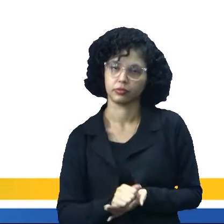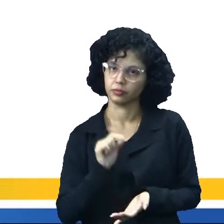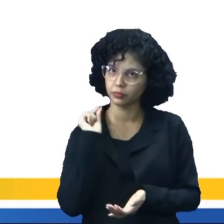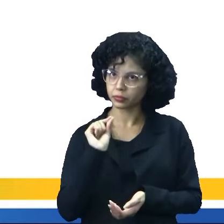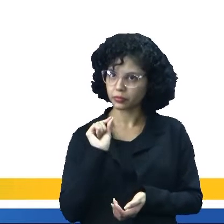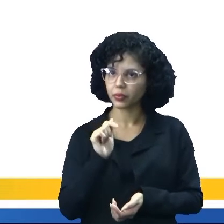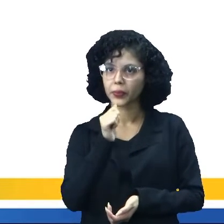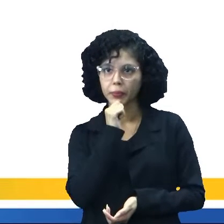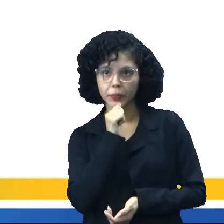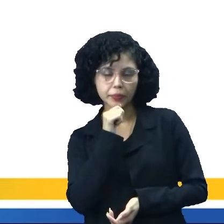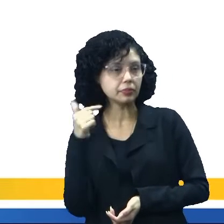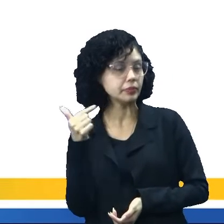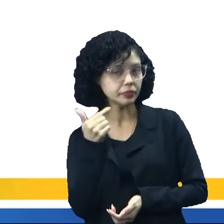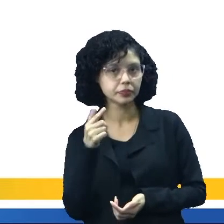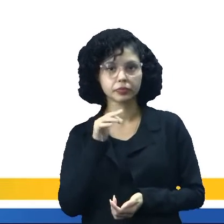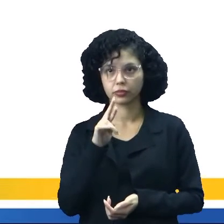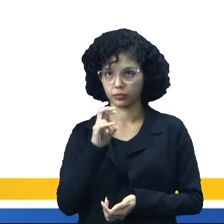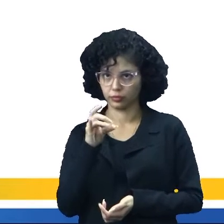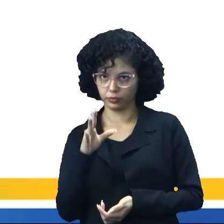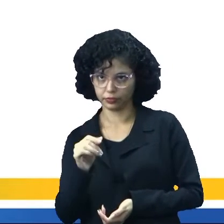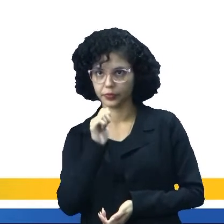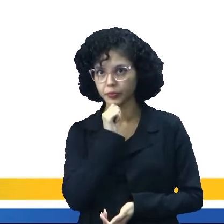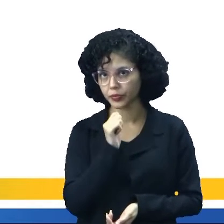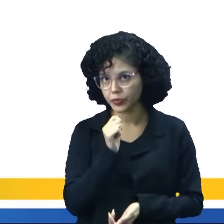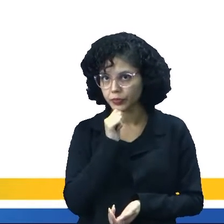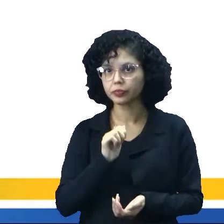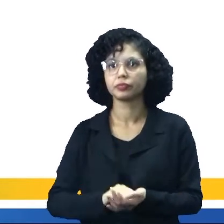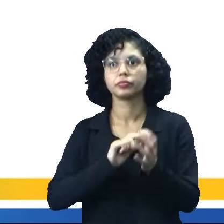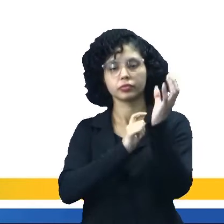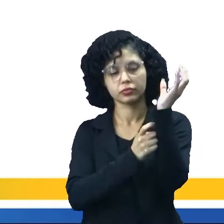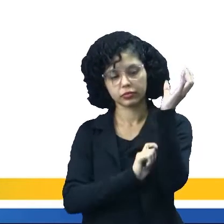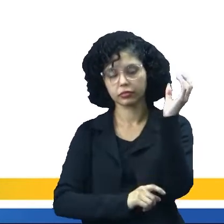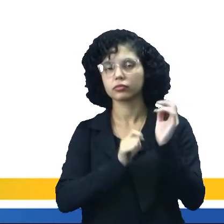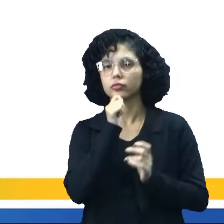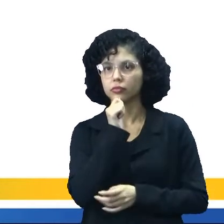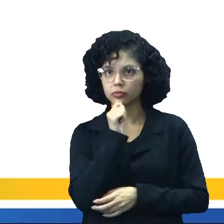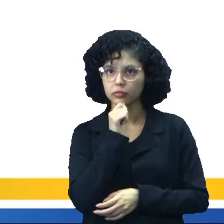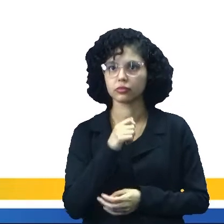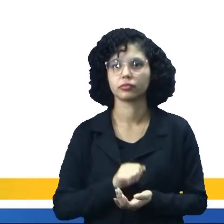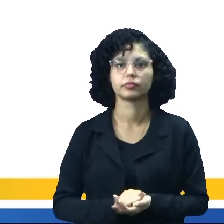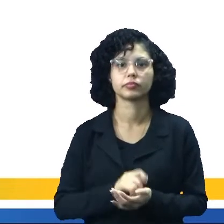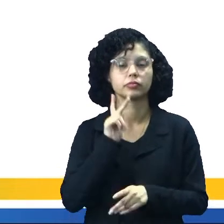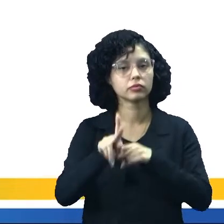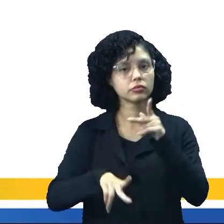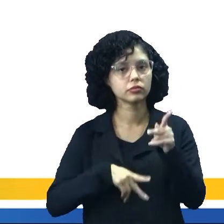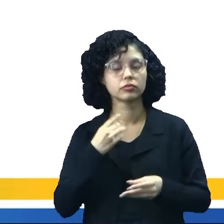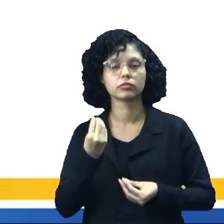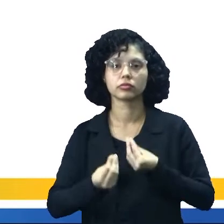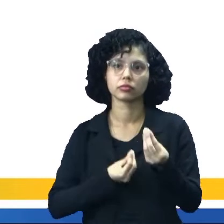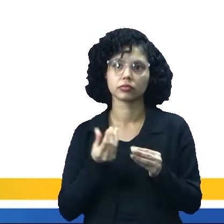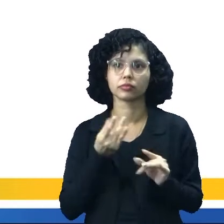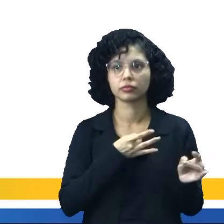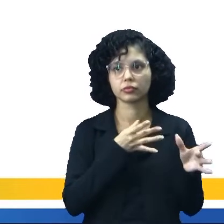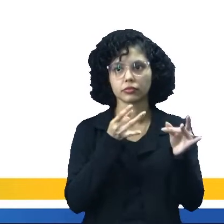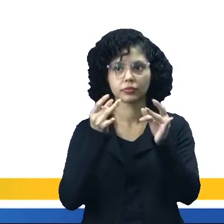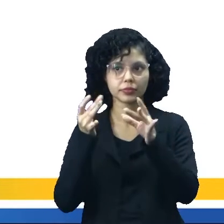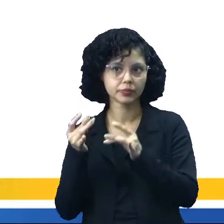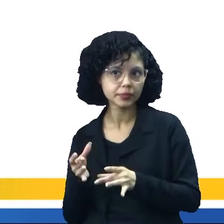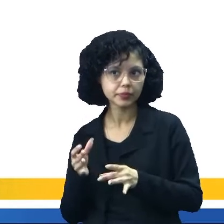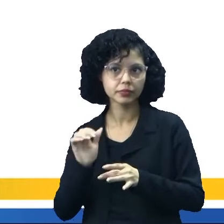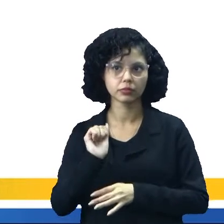né, no período do extrativismo também aí da borracha. Esses povos atuaram como